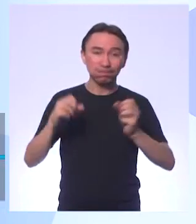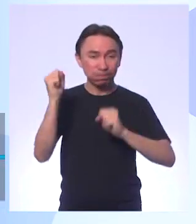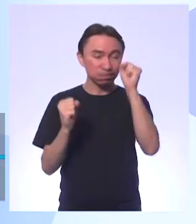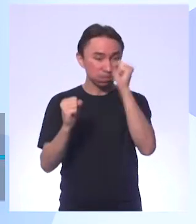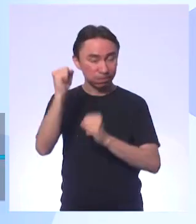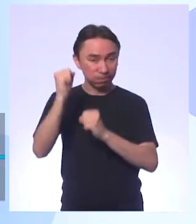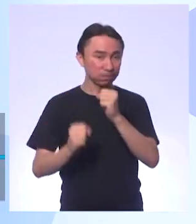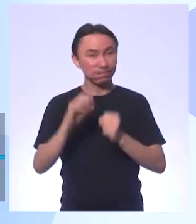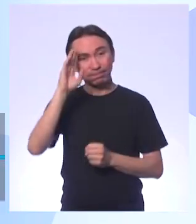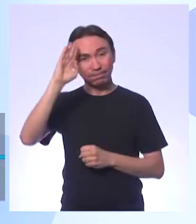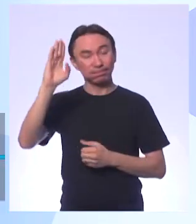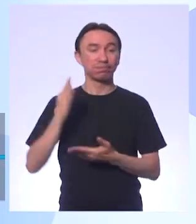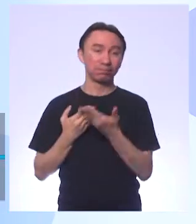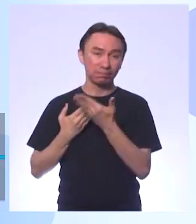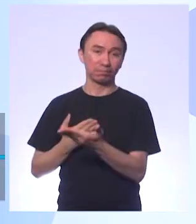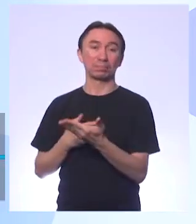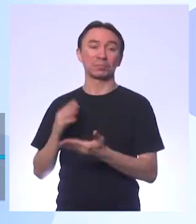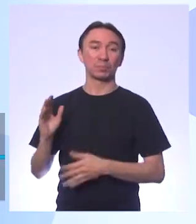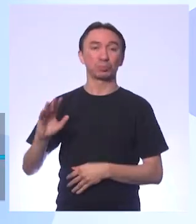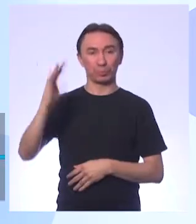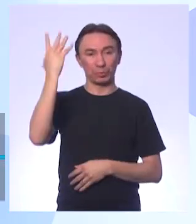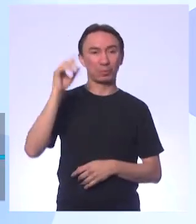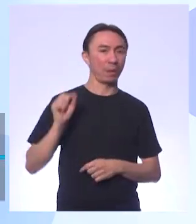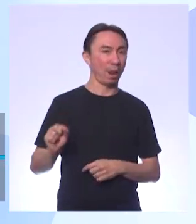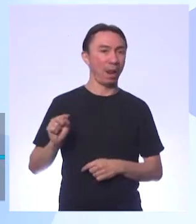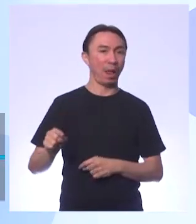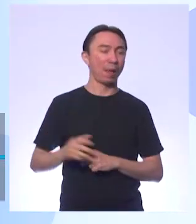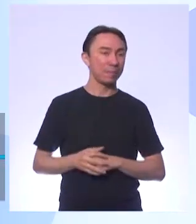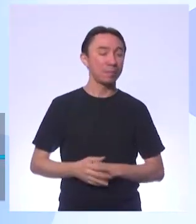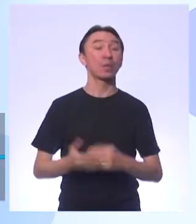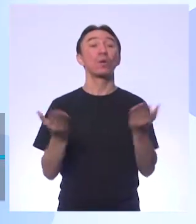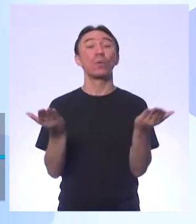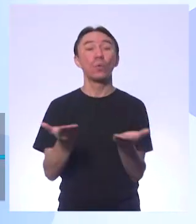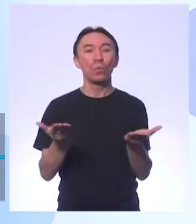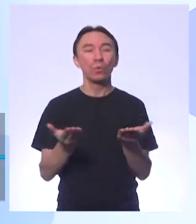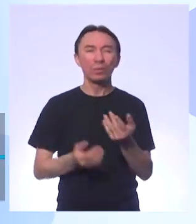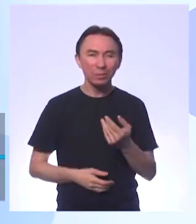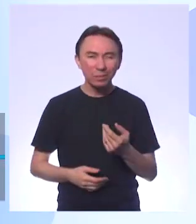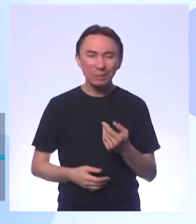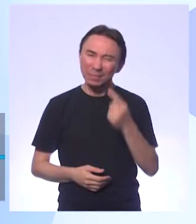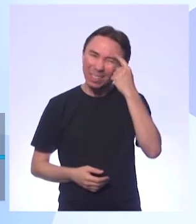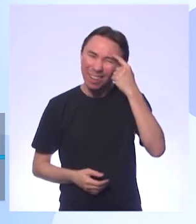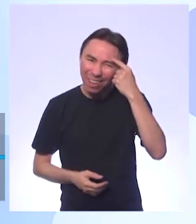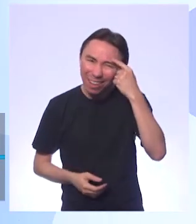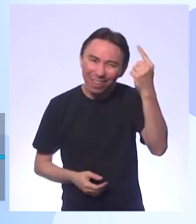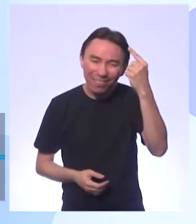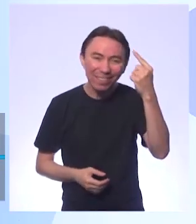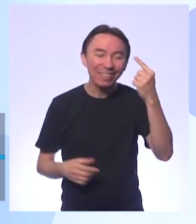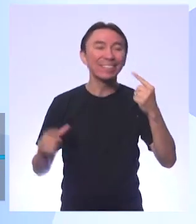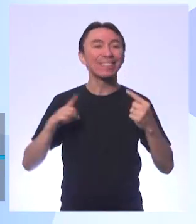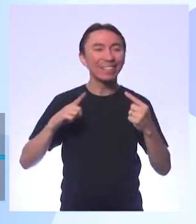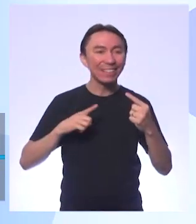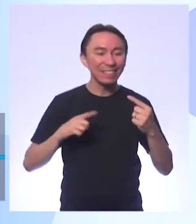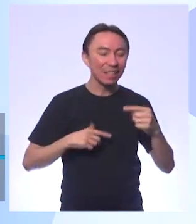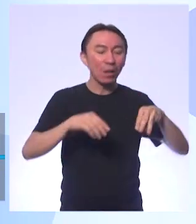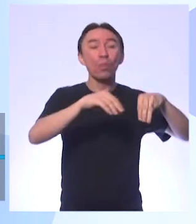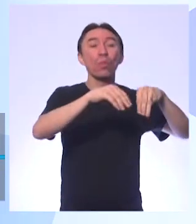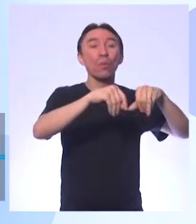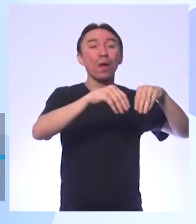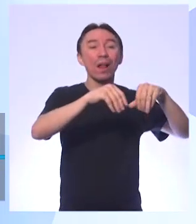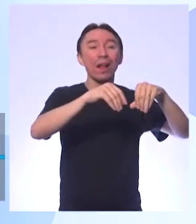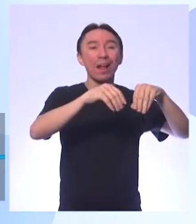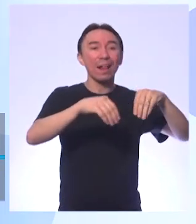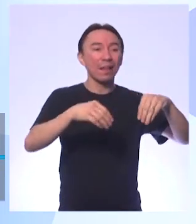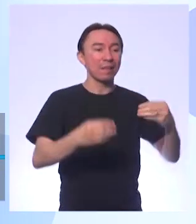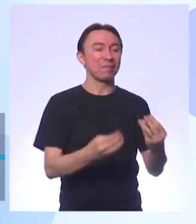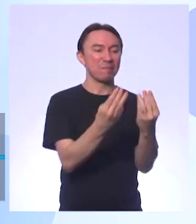o seguinte. Vocês se lembram, estudantes, que nós tínhamos algumas terras que foram cercadas? E